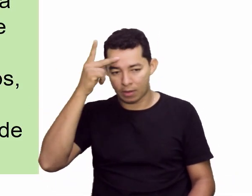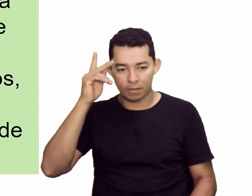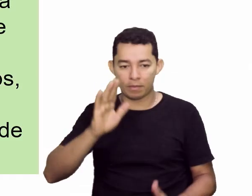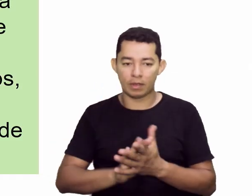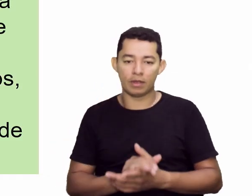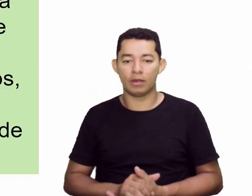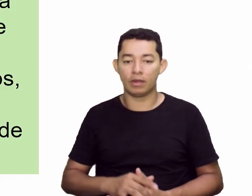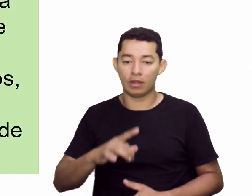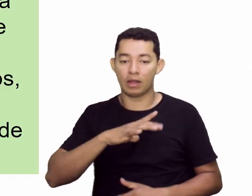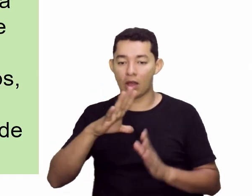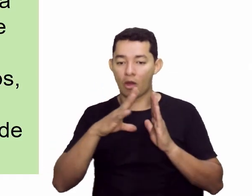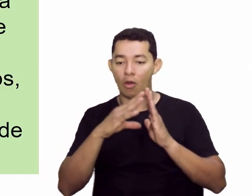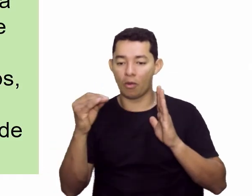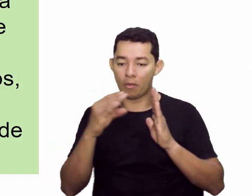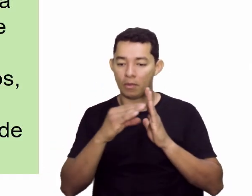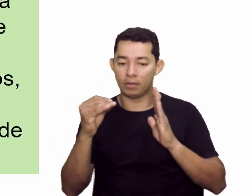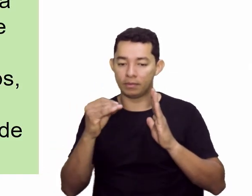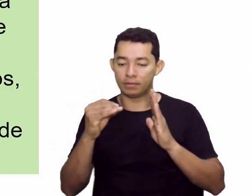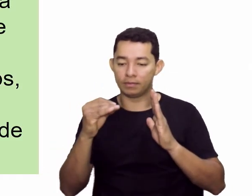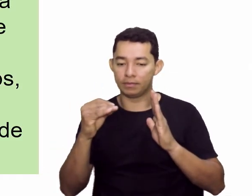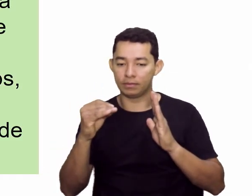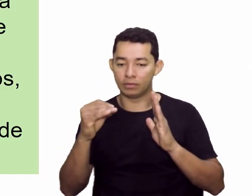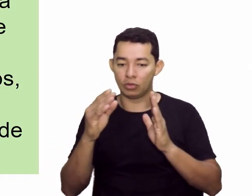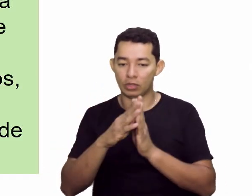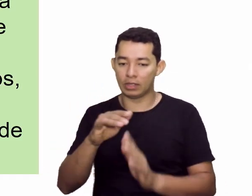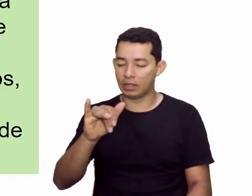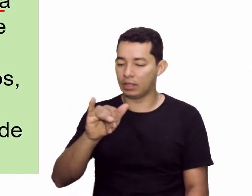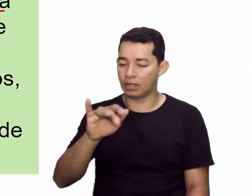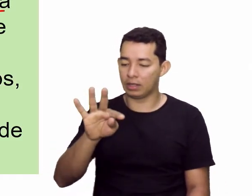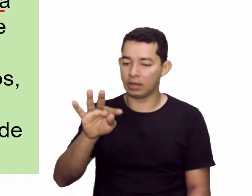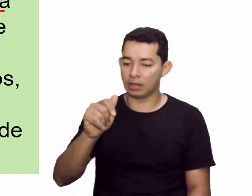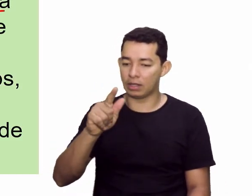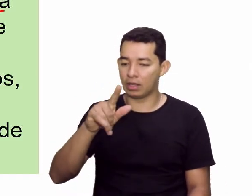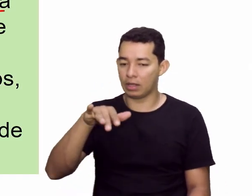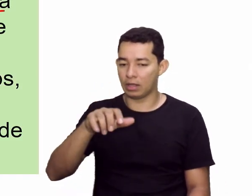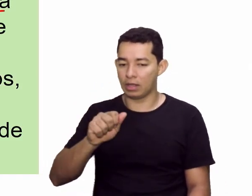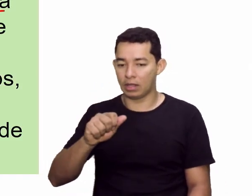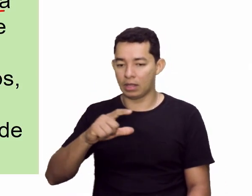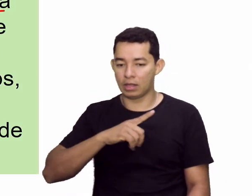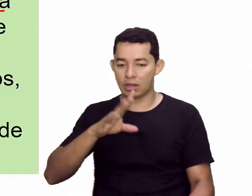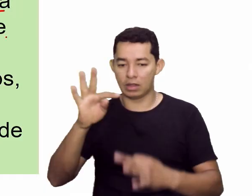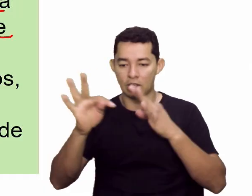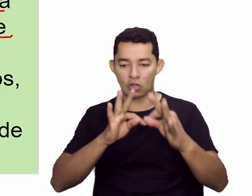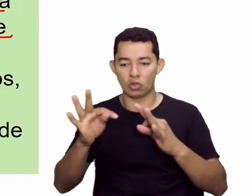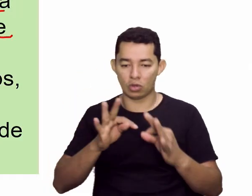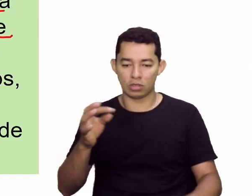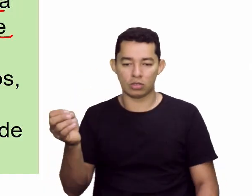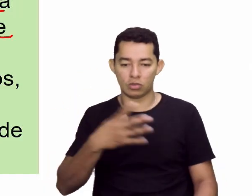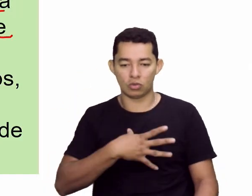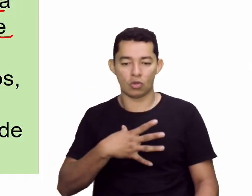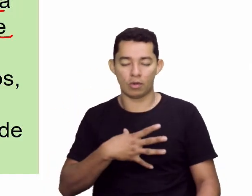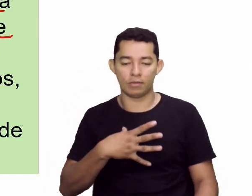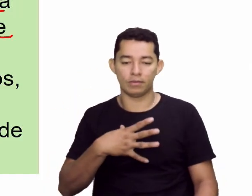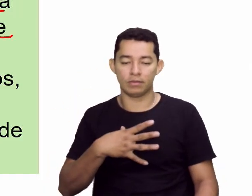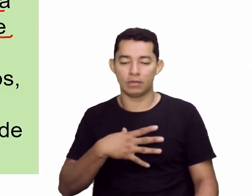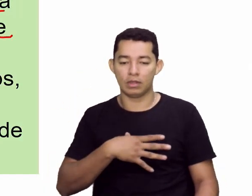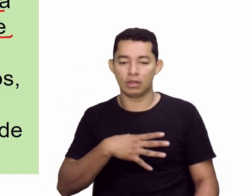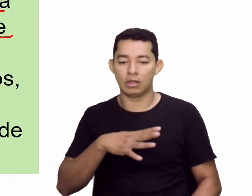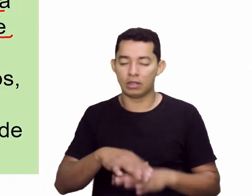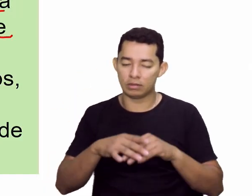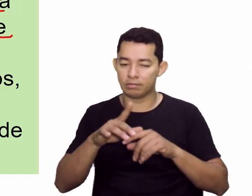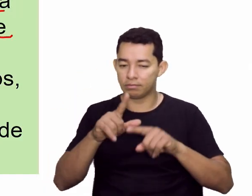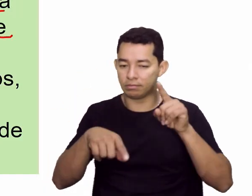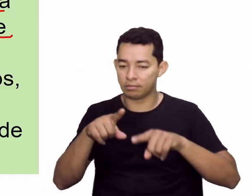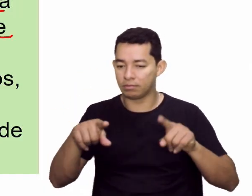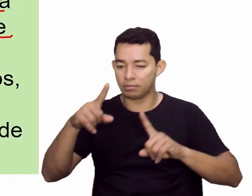por um palco modelo italiano, moderna tecnologia para montagens de diversos tipos